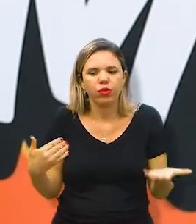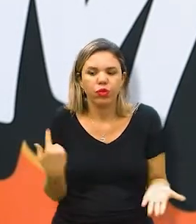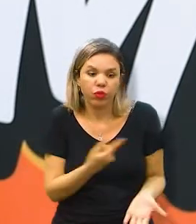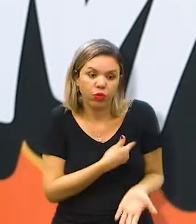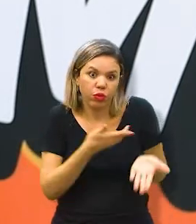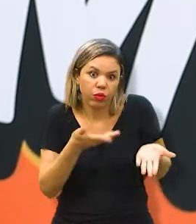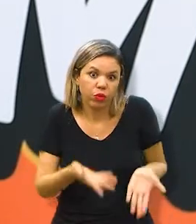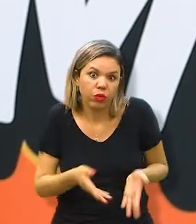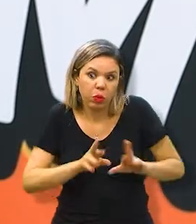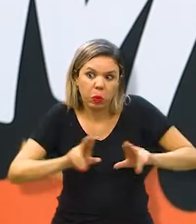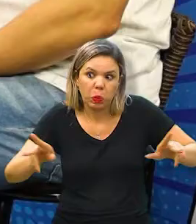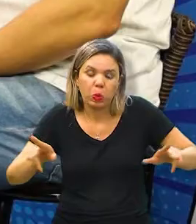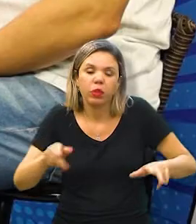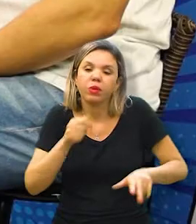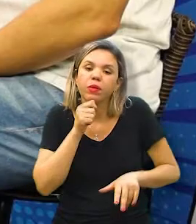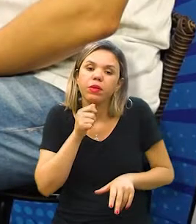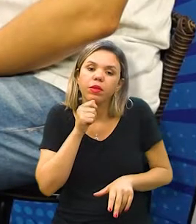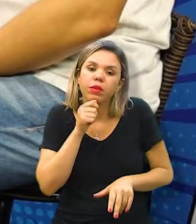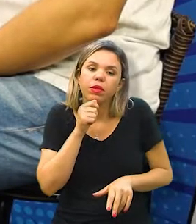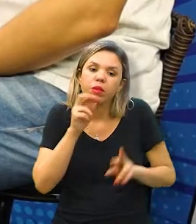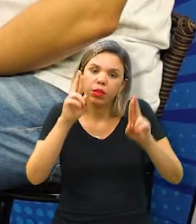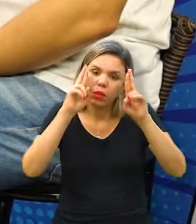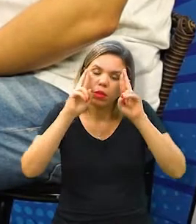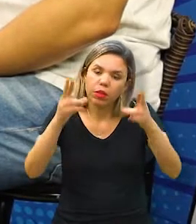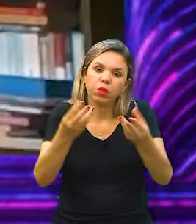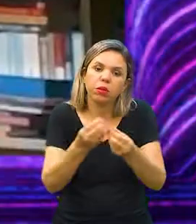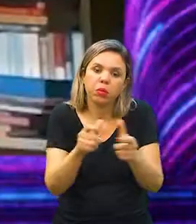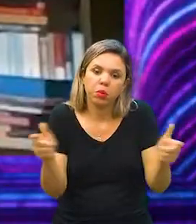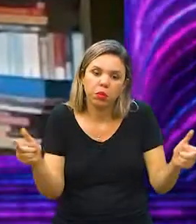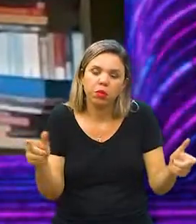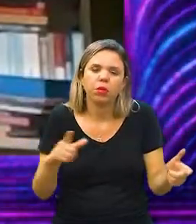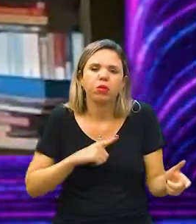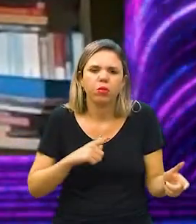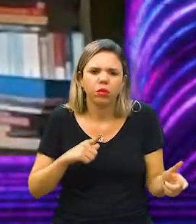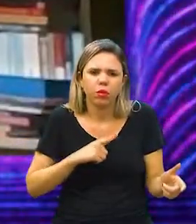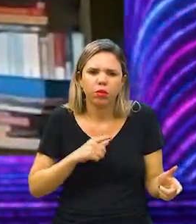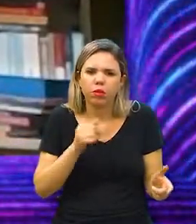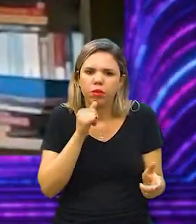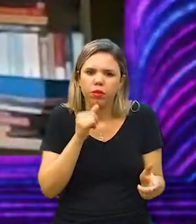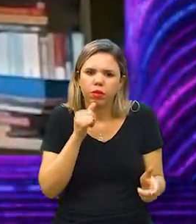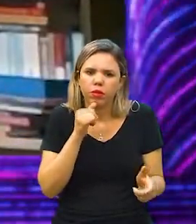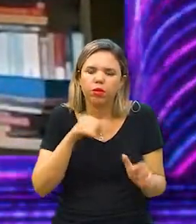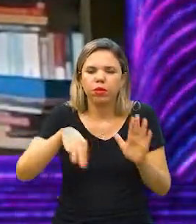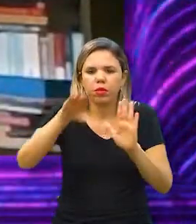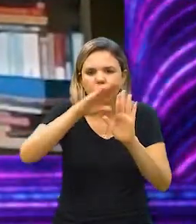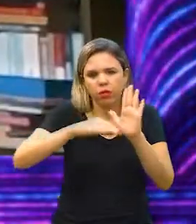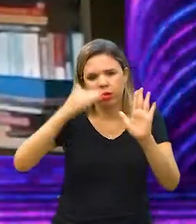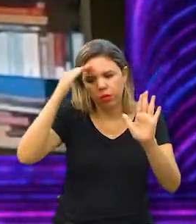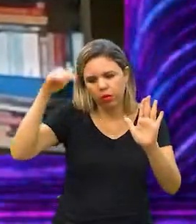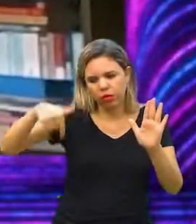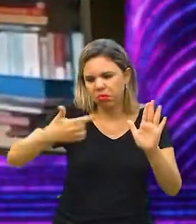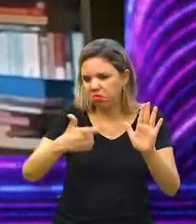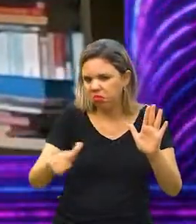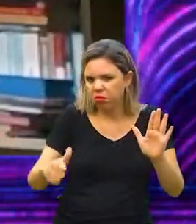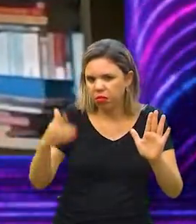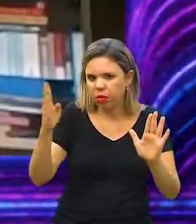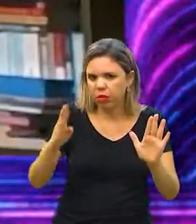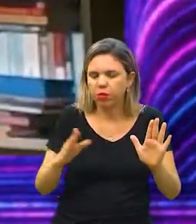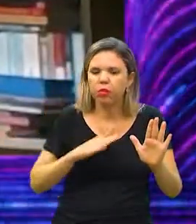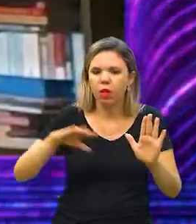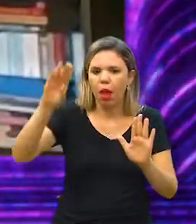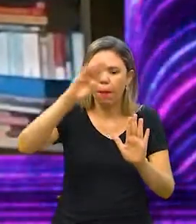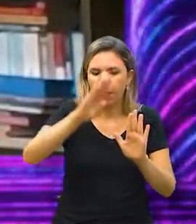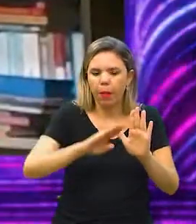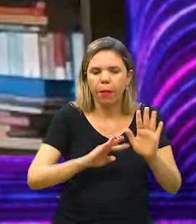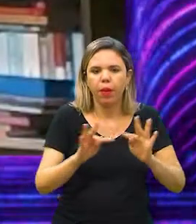diferente da nossa. Eles têm ainda respeito muito grande, eles têm muita questão de hierarquia que a gente não vê aqui. Eles têm hierarquia